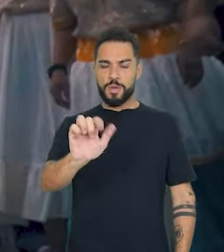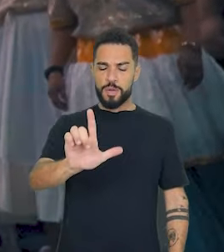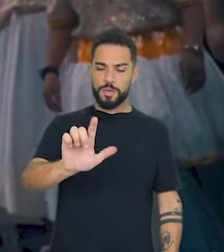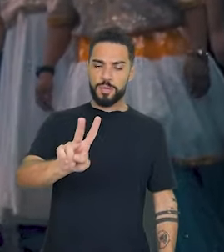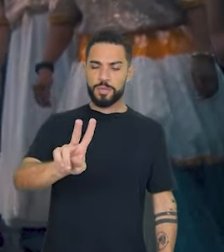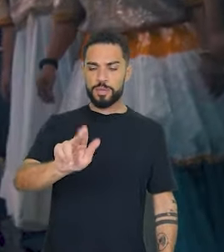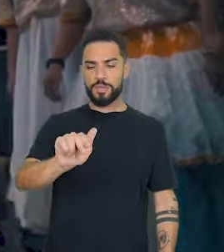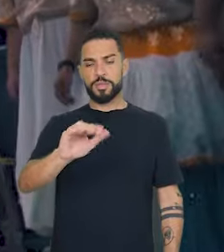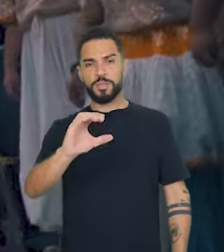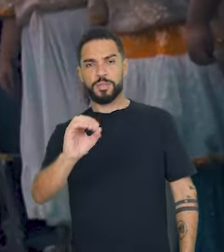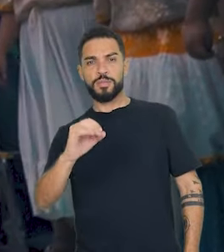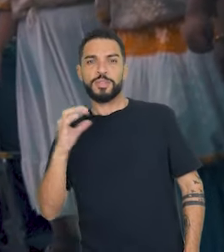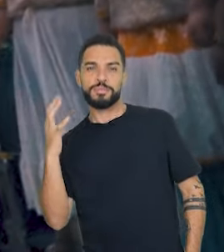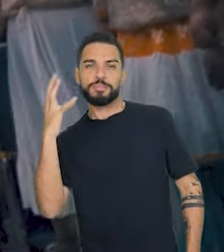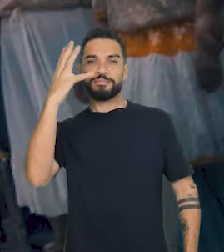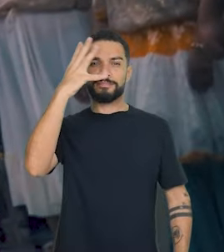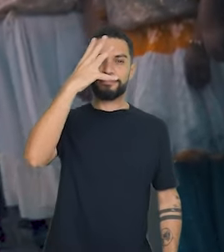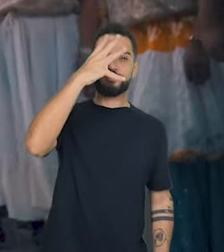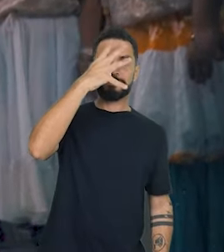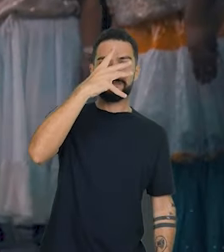que coisa mais linda.